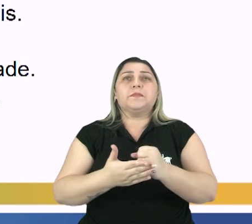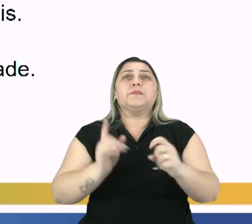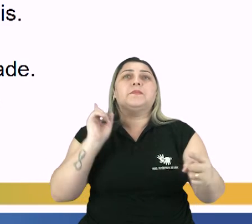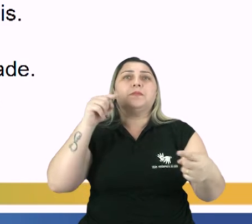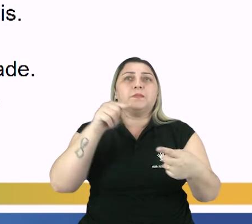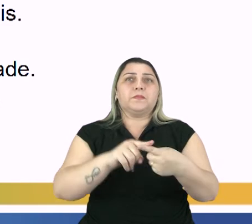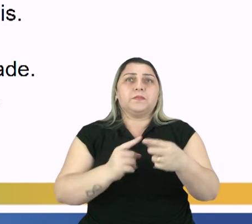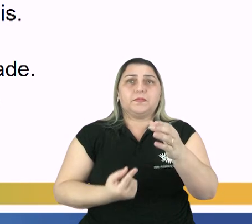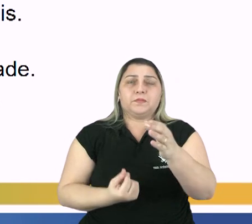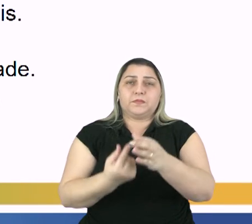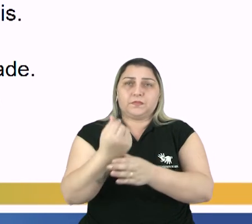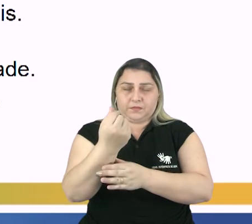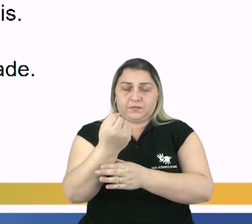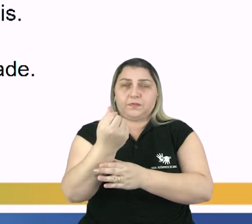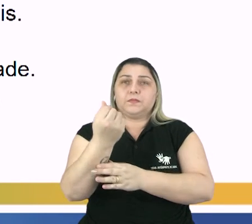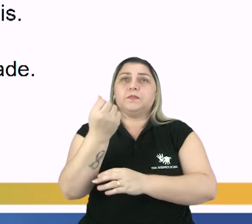nas